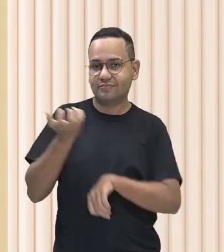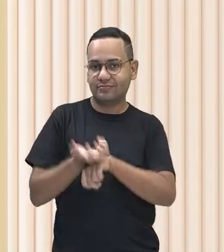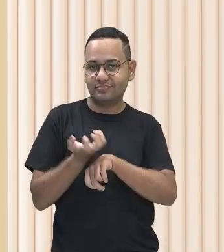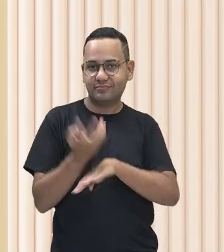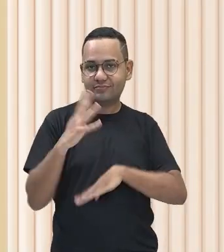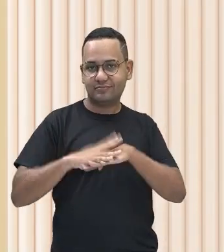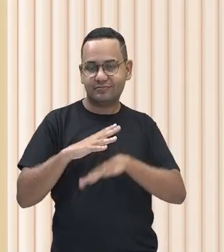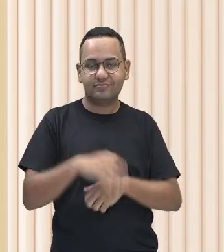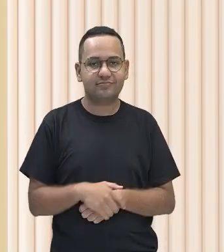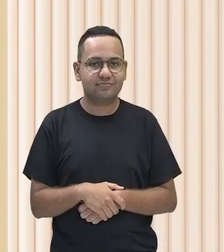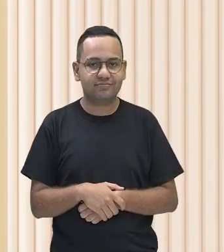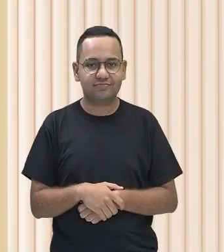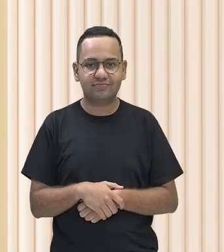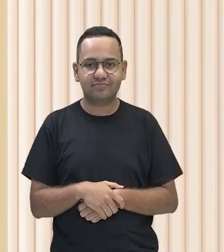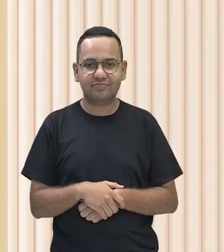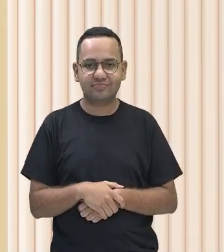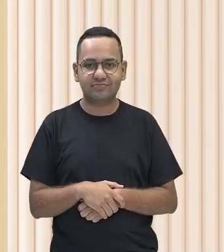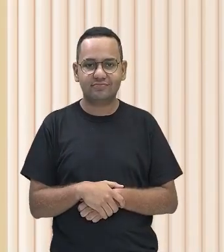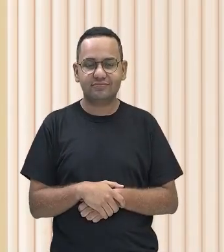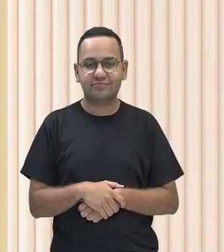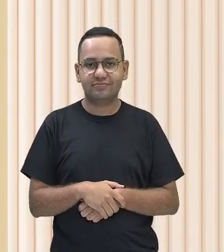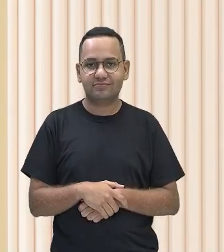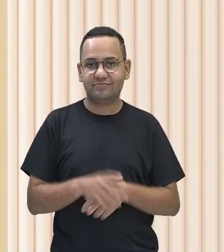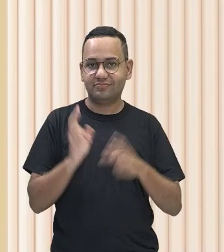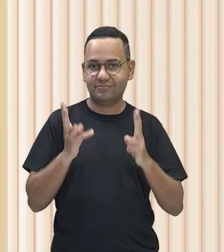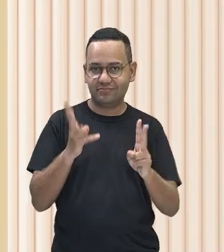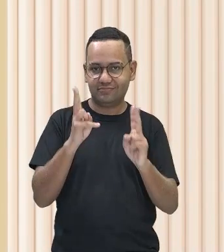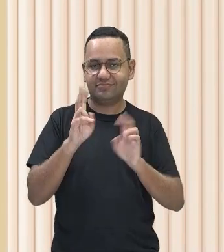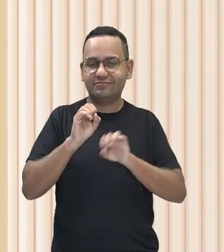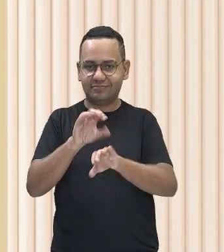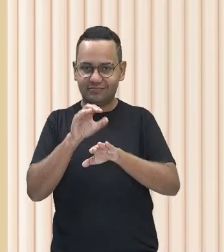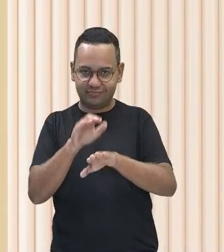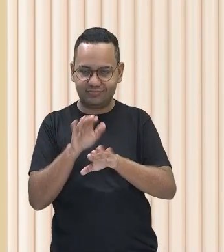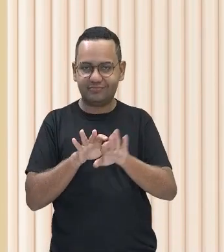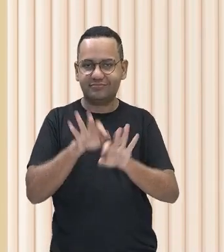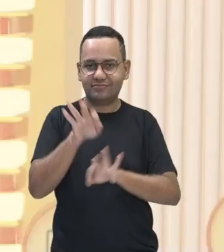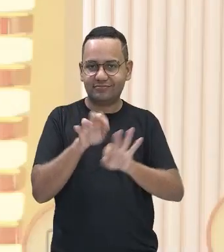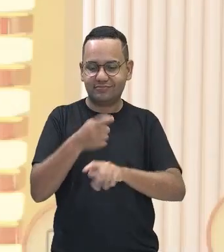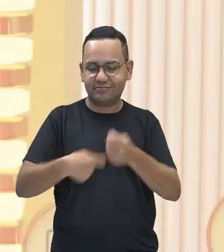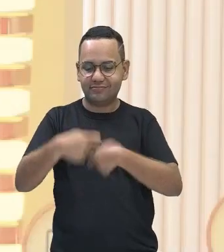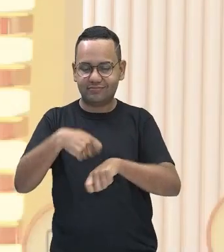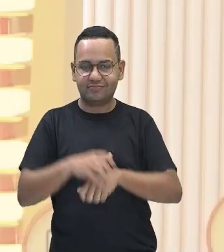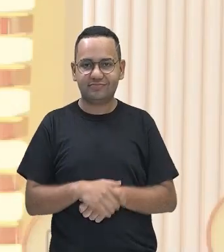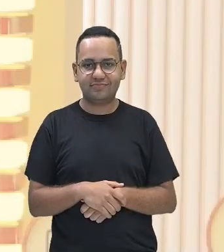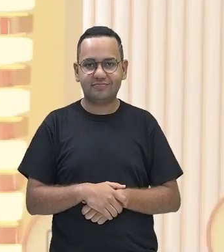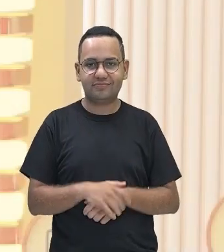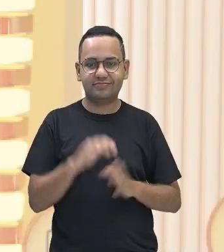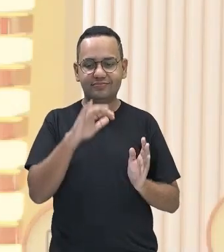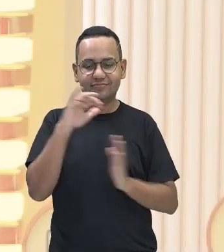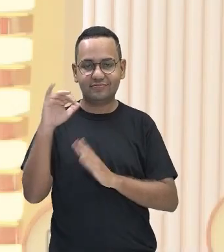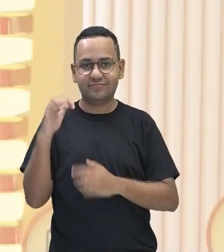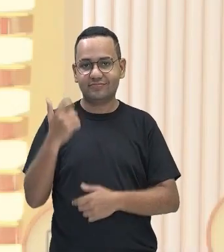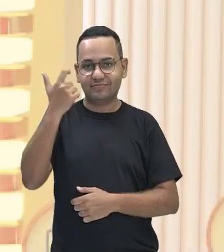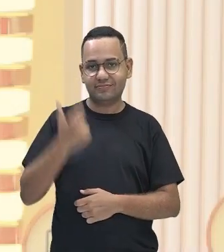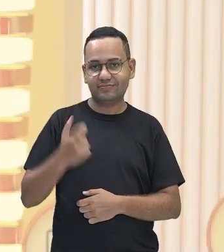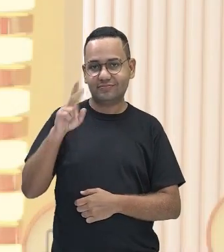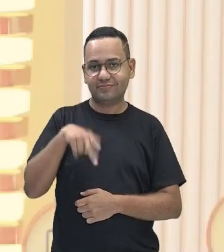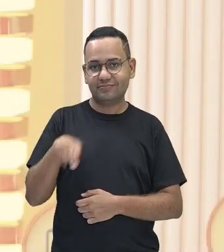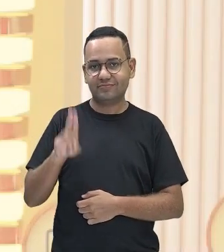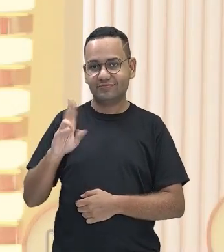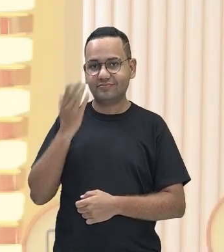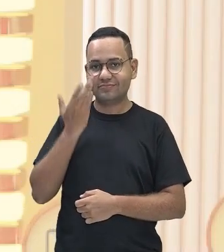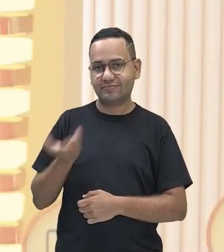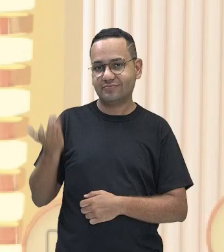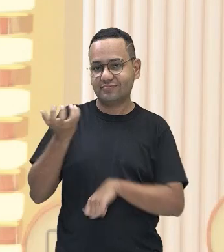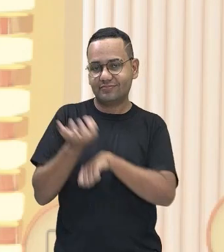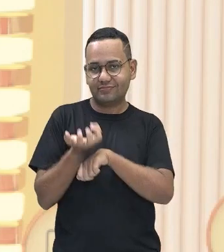matemática e eu estou aqui para dar sequência às nossas aulas aqui de organização financeira. Sou o professor Tiago Silva,